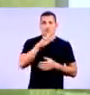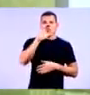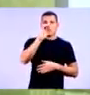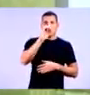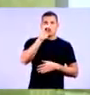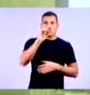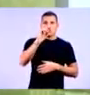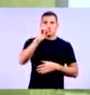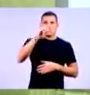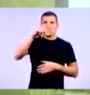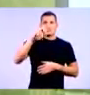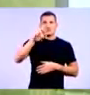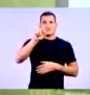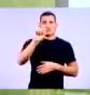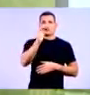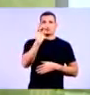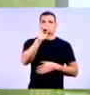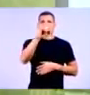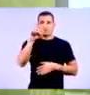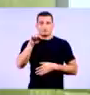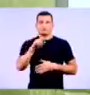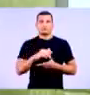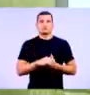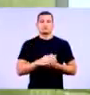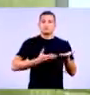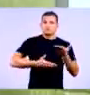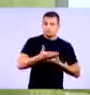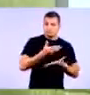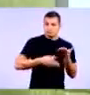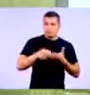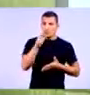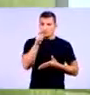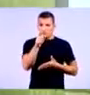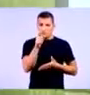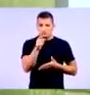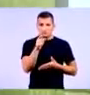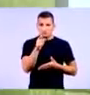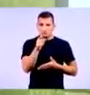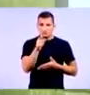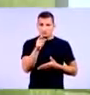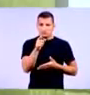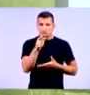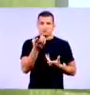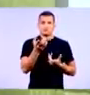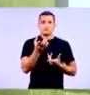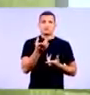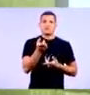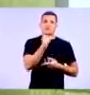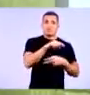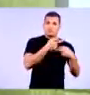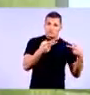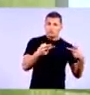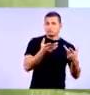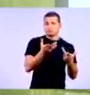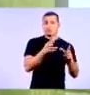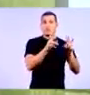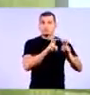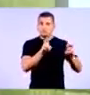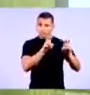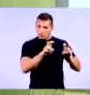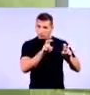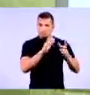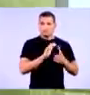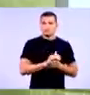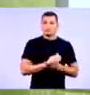ela existe, a interação entre você e o objeto, no caso, o ambiente virtual, o computador, a interação entre